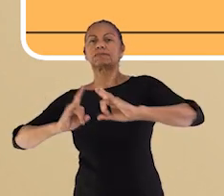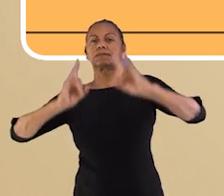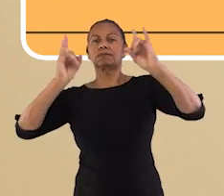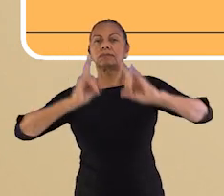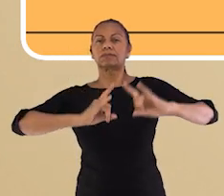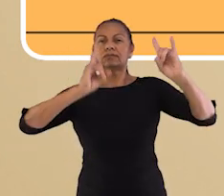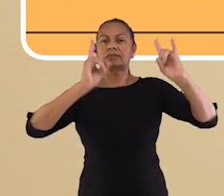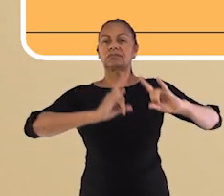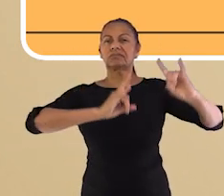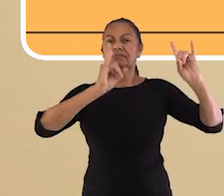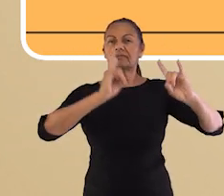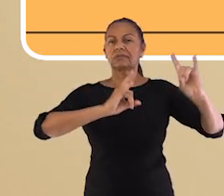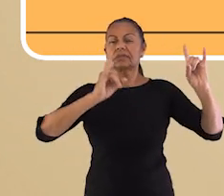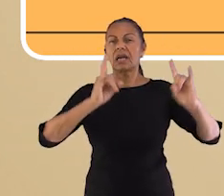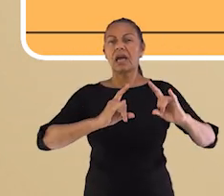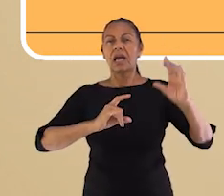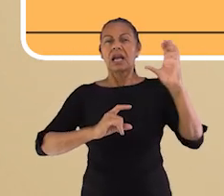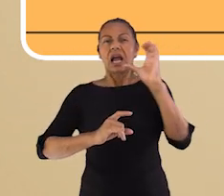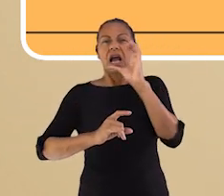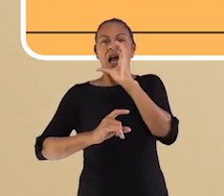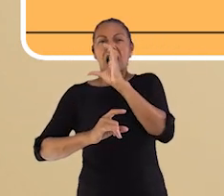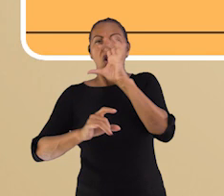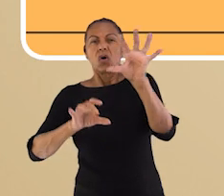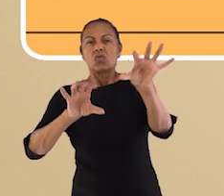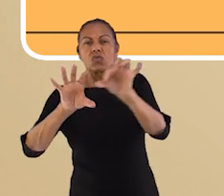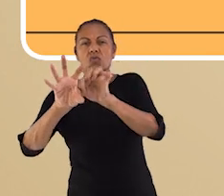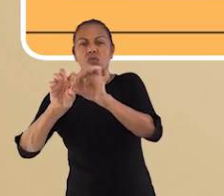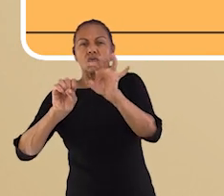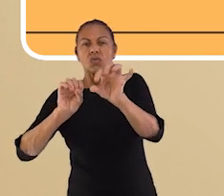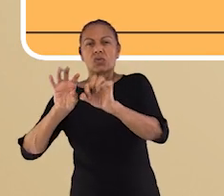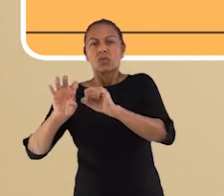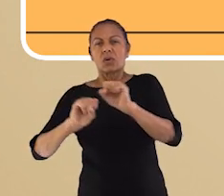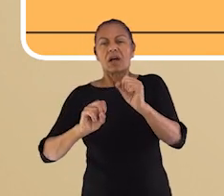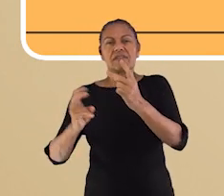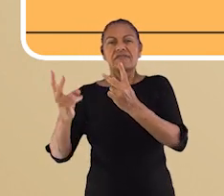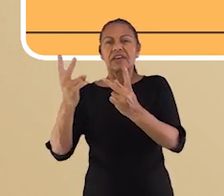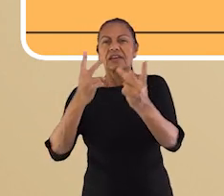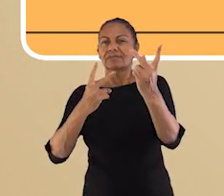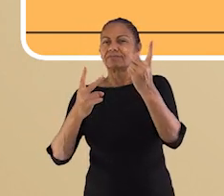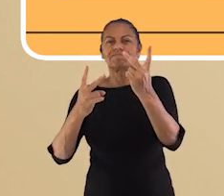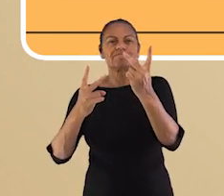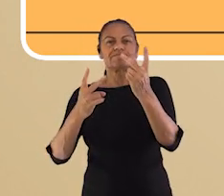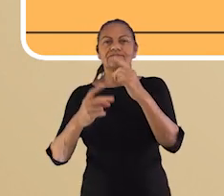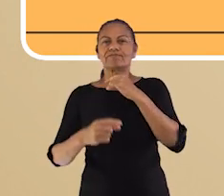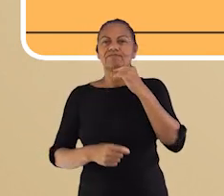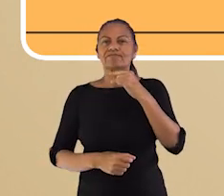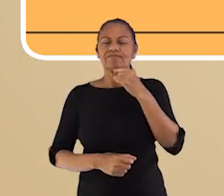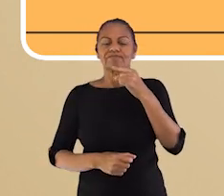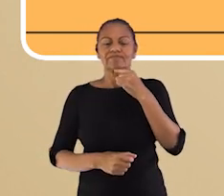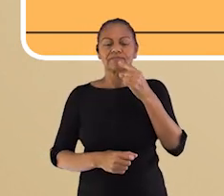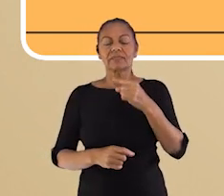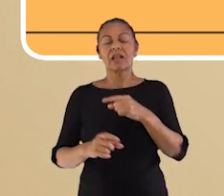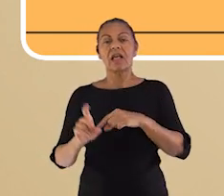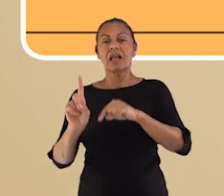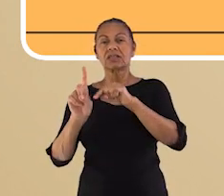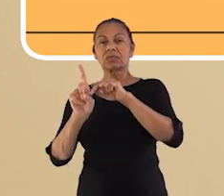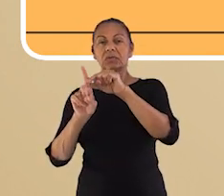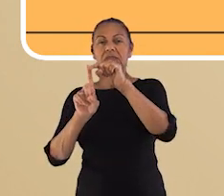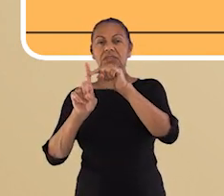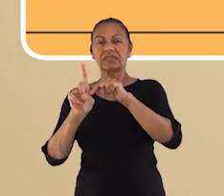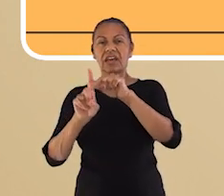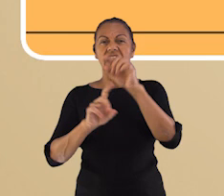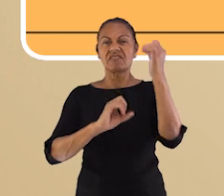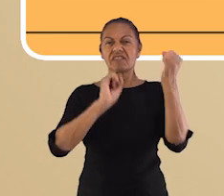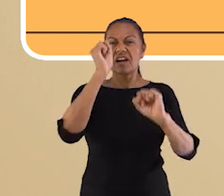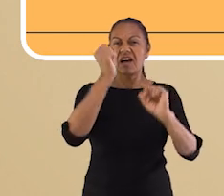falta de vegetação e áreas verdes nas cidades, os grandes edifícios que abarrotam as cidades, absorvem